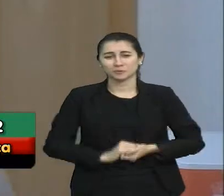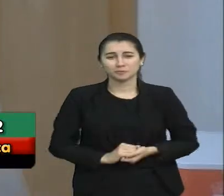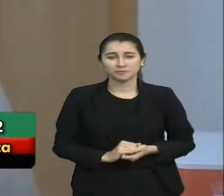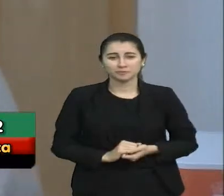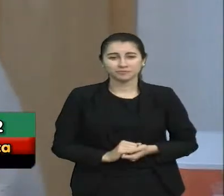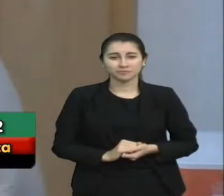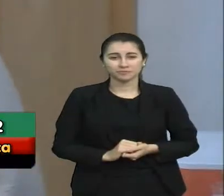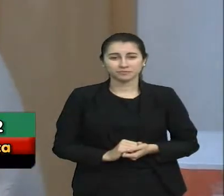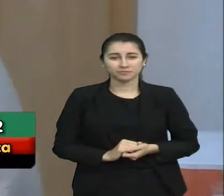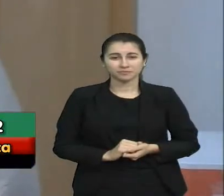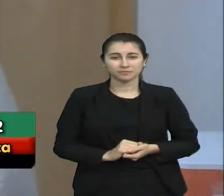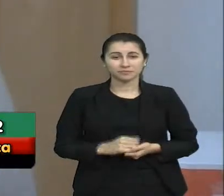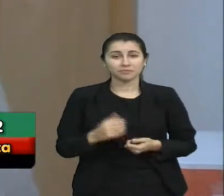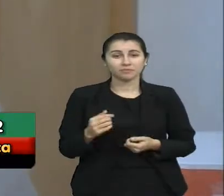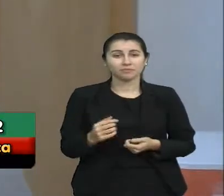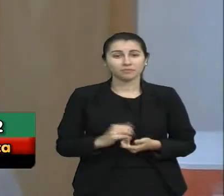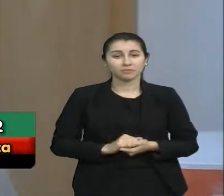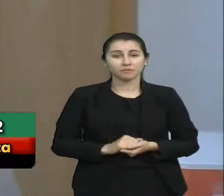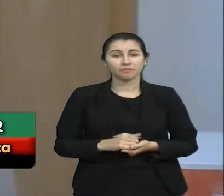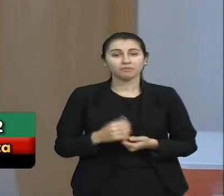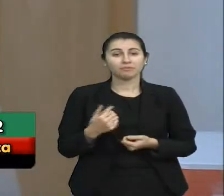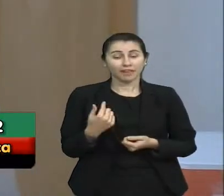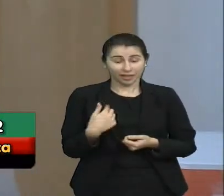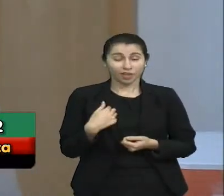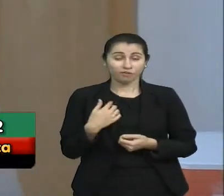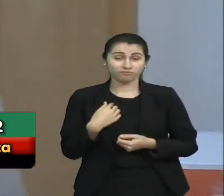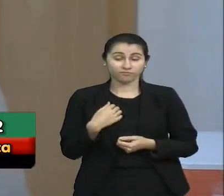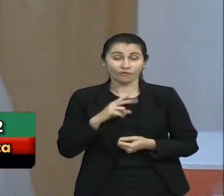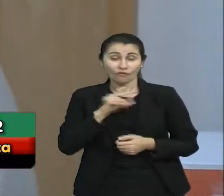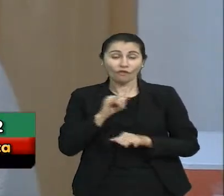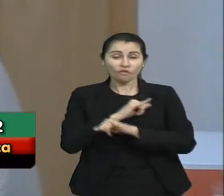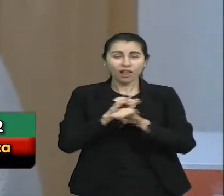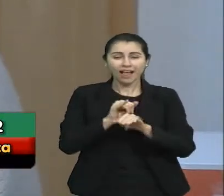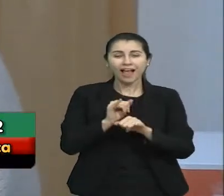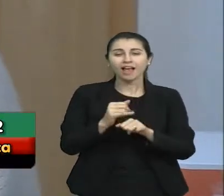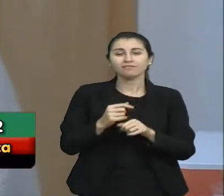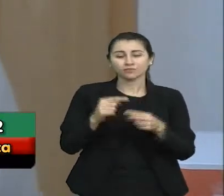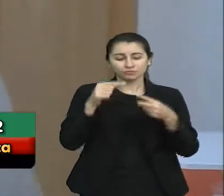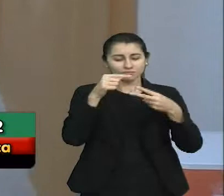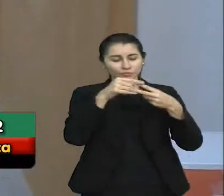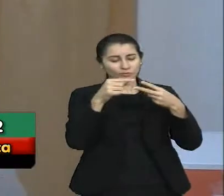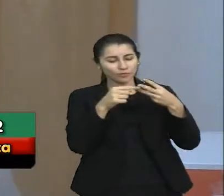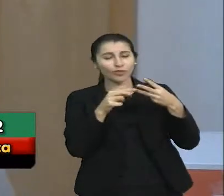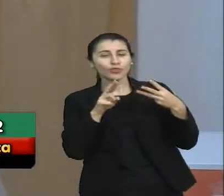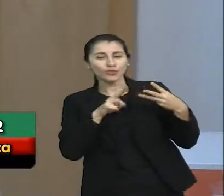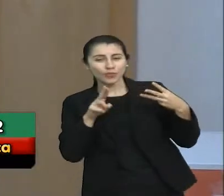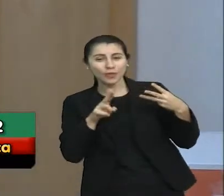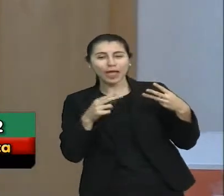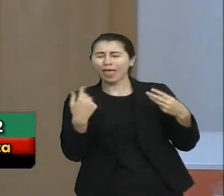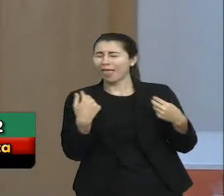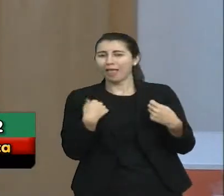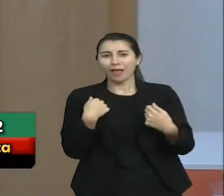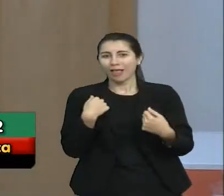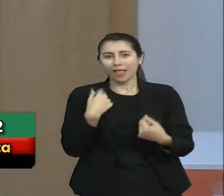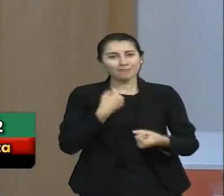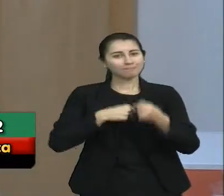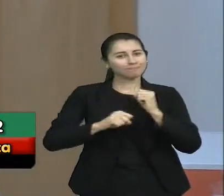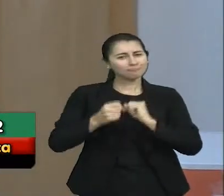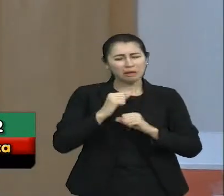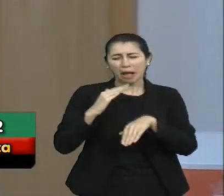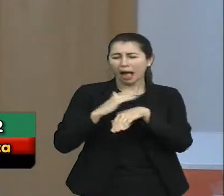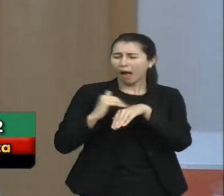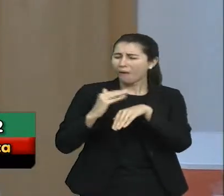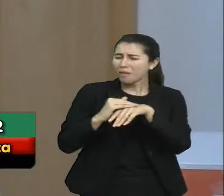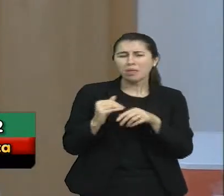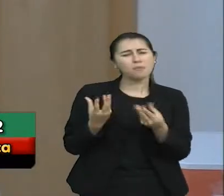vou enunciar 2, 3 nomes, mas é porque eles sabem o quanto eu estou ansiosa, e me acolheram e acolheram a equipe com muito